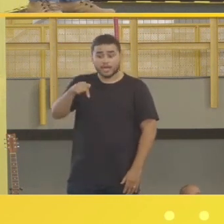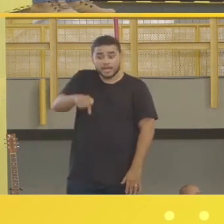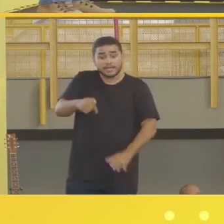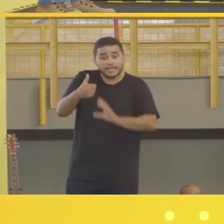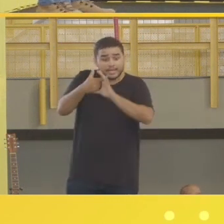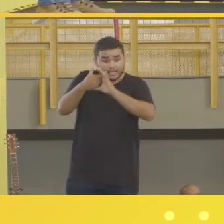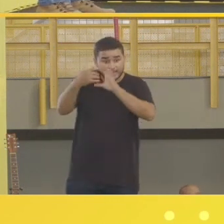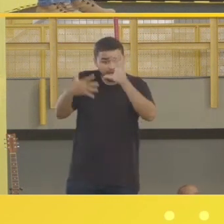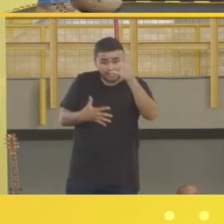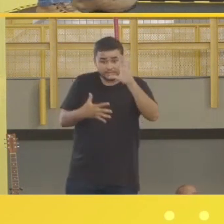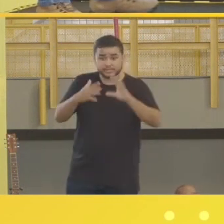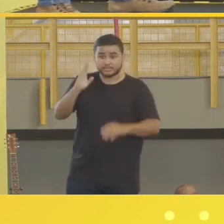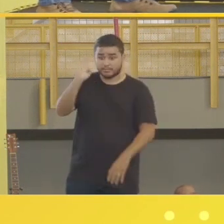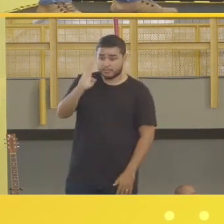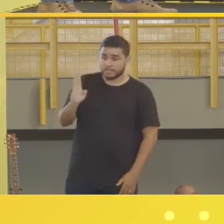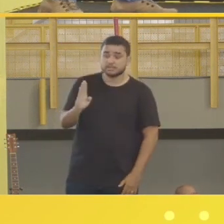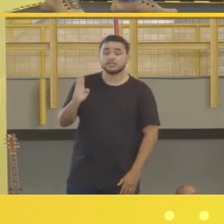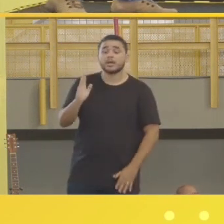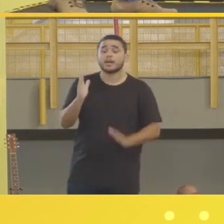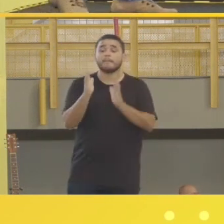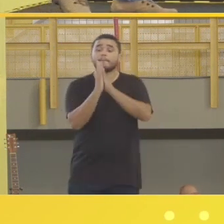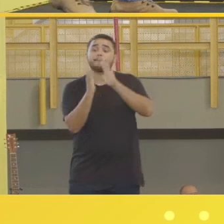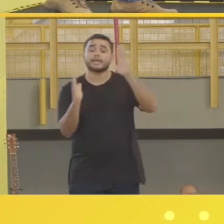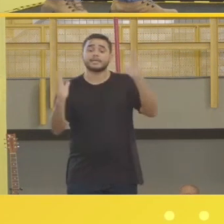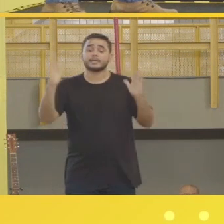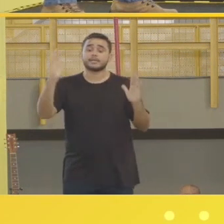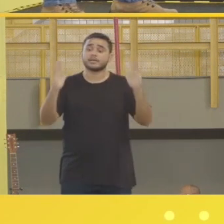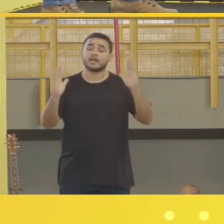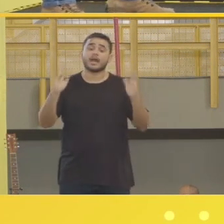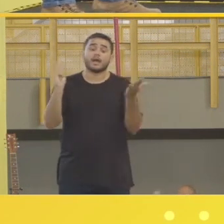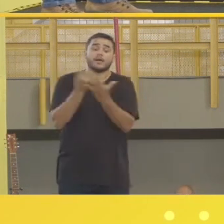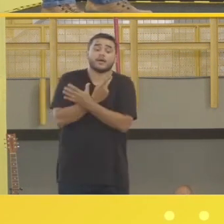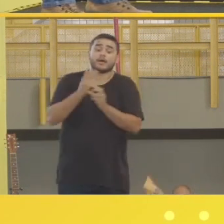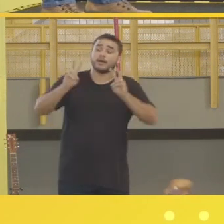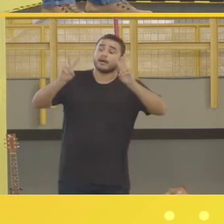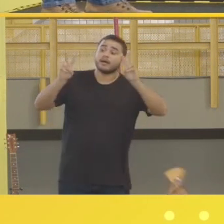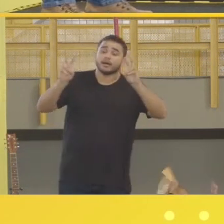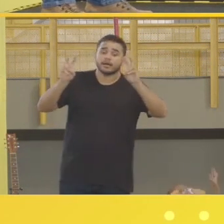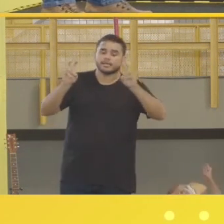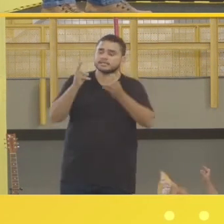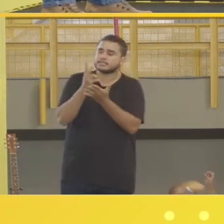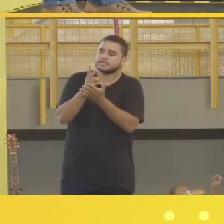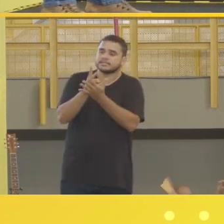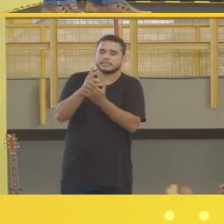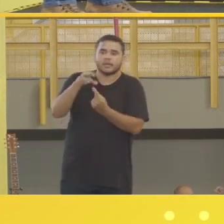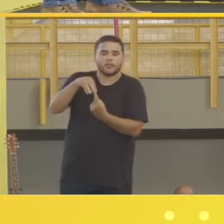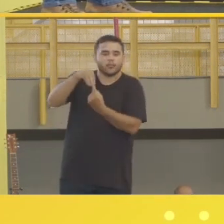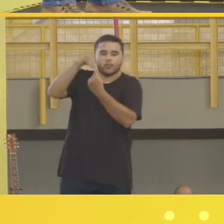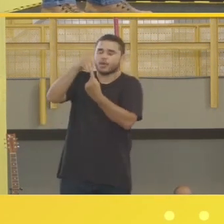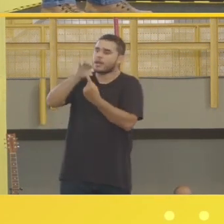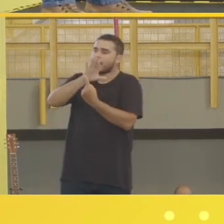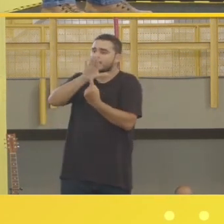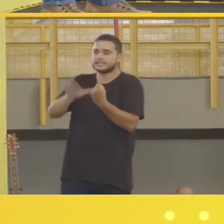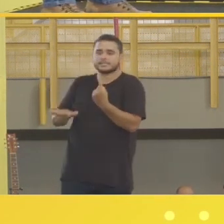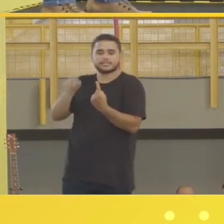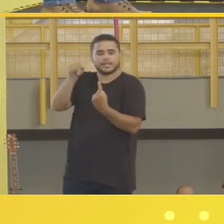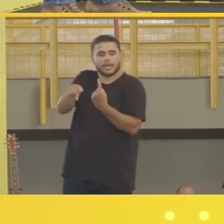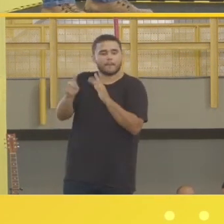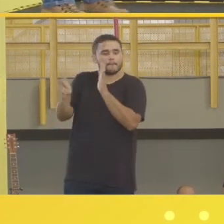sido, por essa época, uma acentuação singularmente enérgica